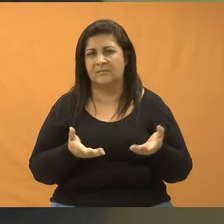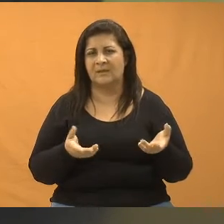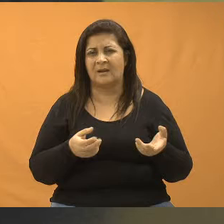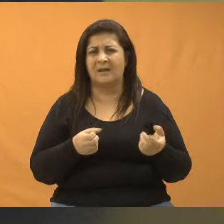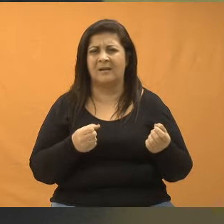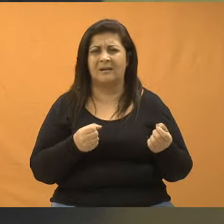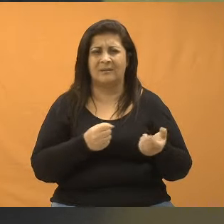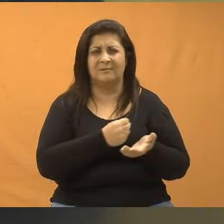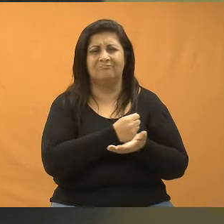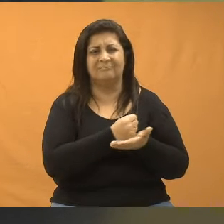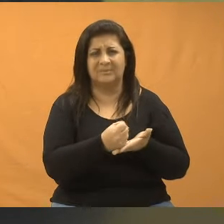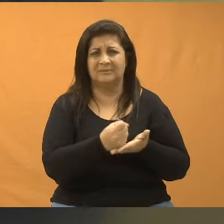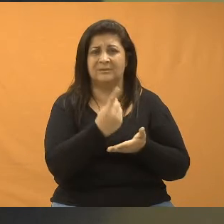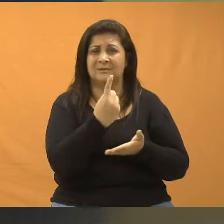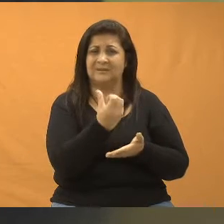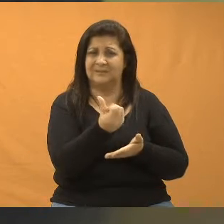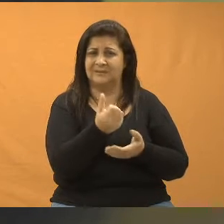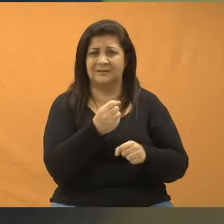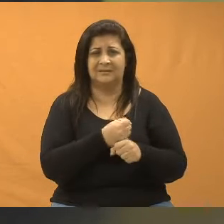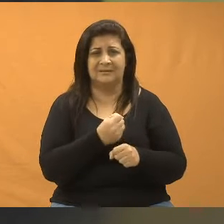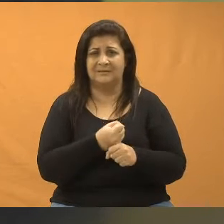né, passou 16 anos